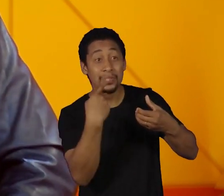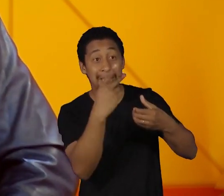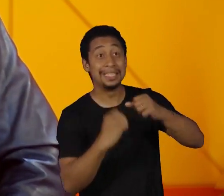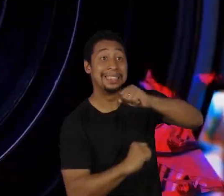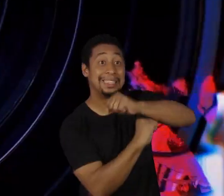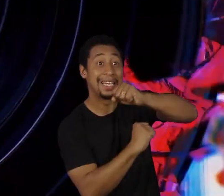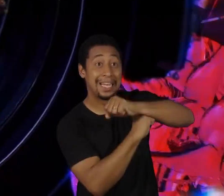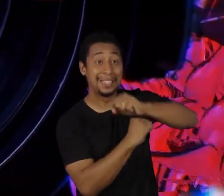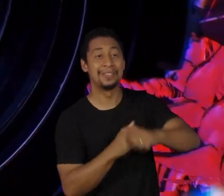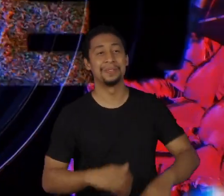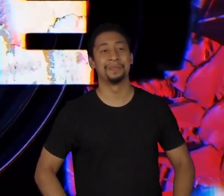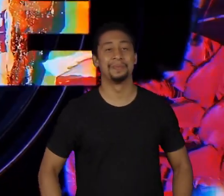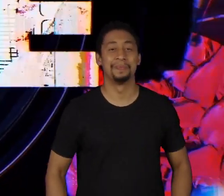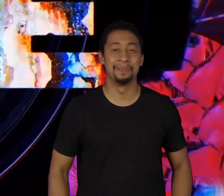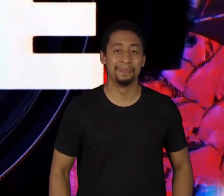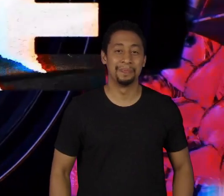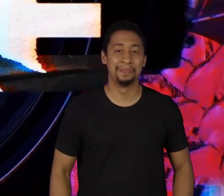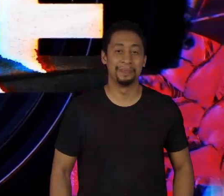Livre.